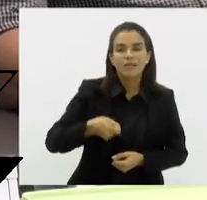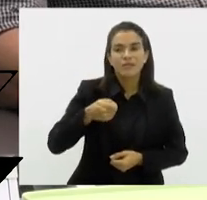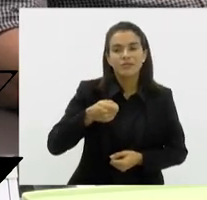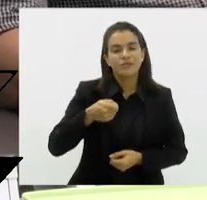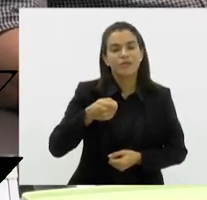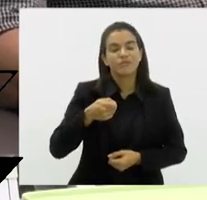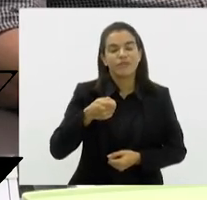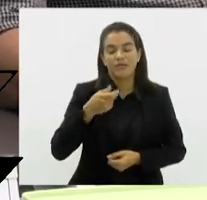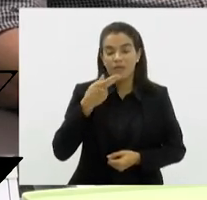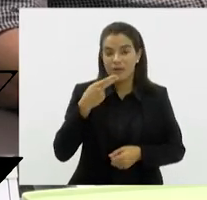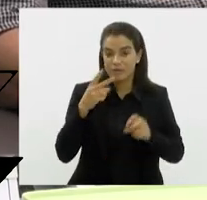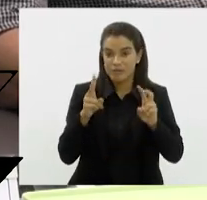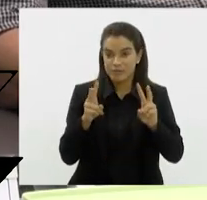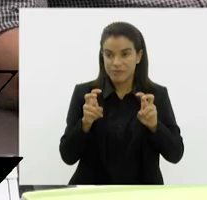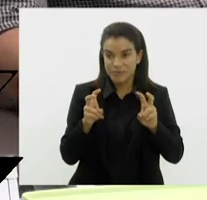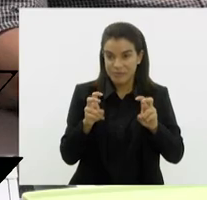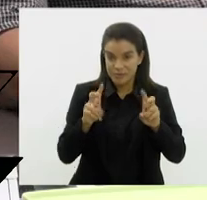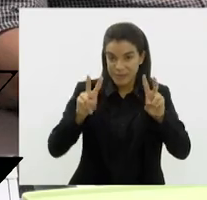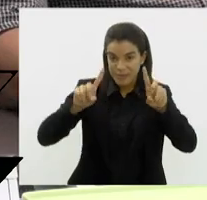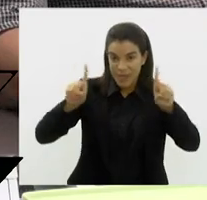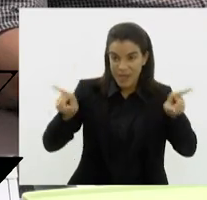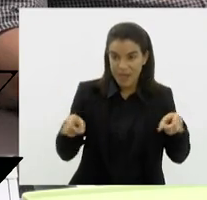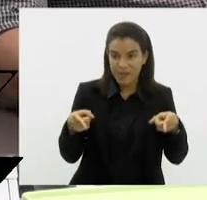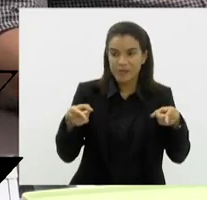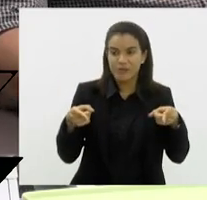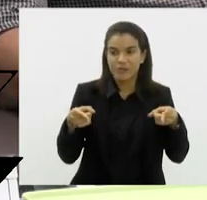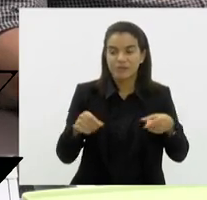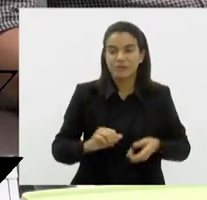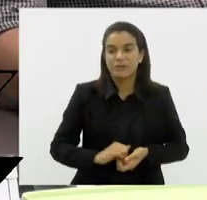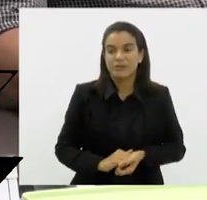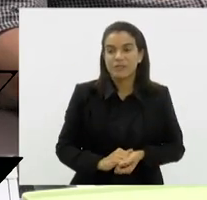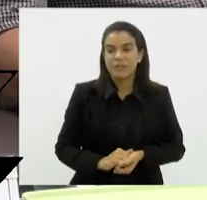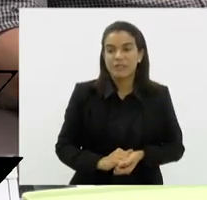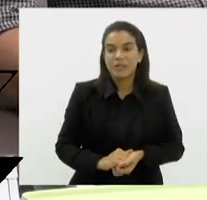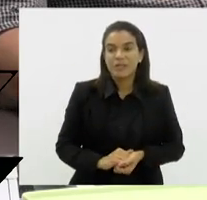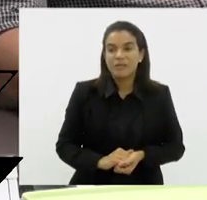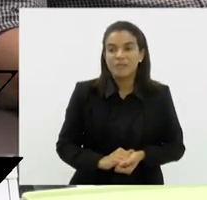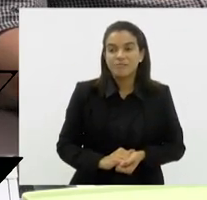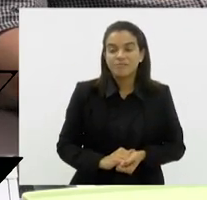da decisão diz o seguinte, aspas, é